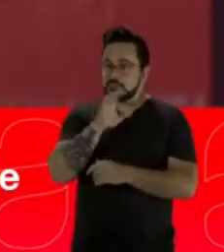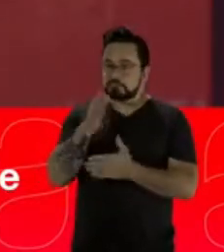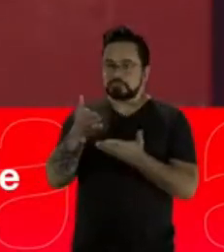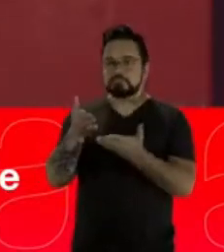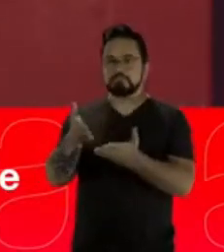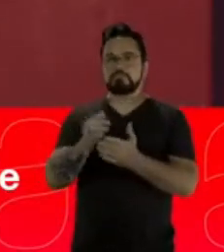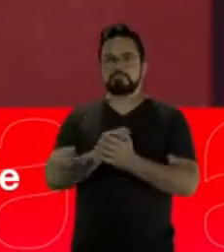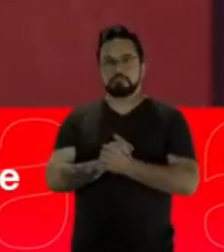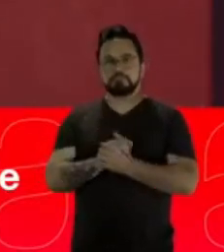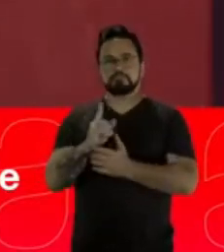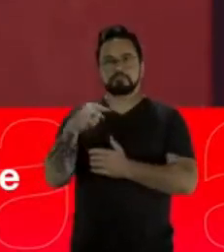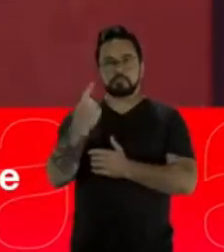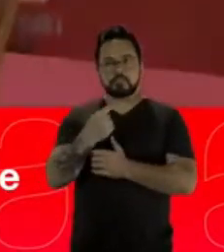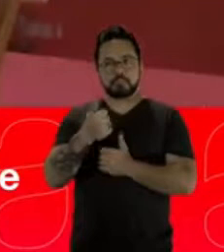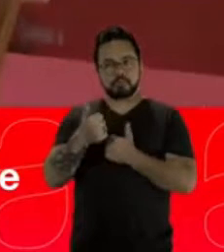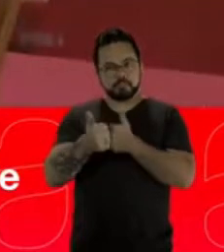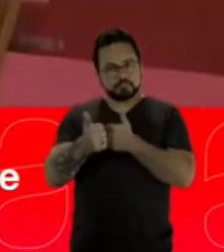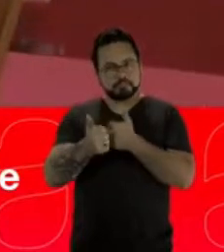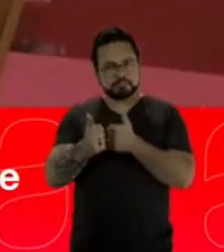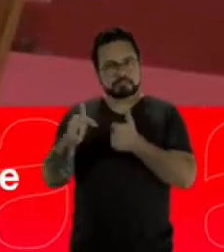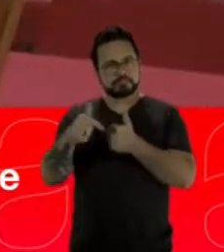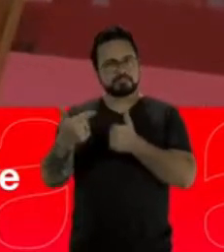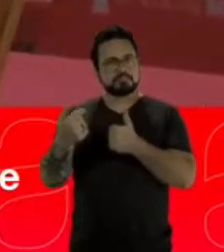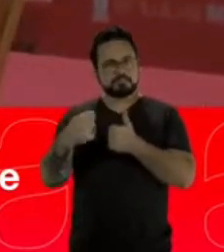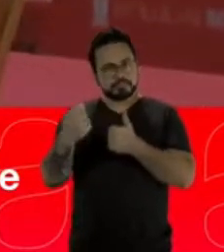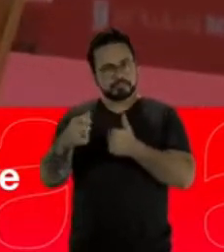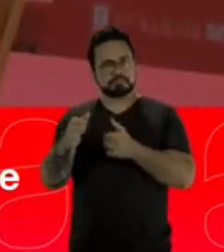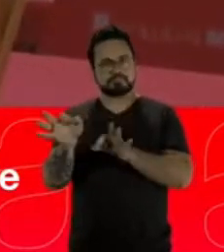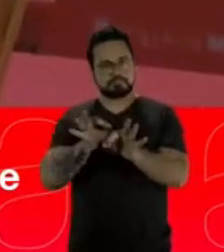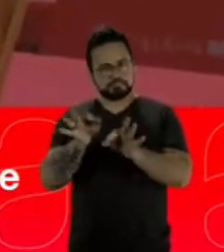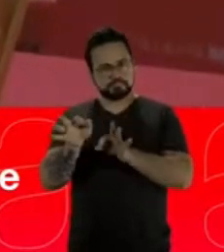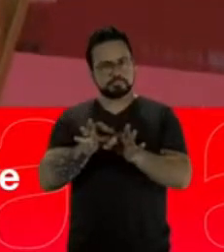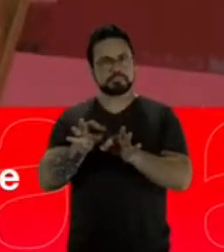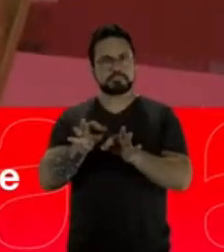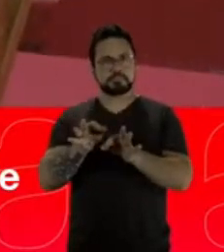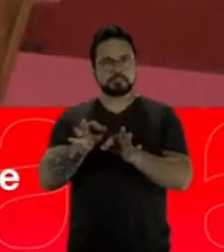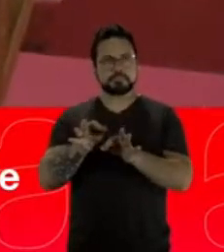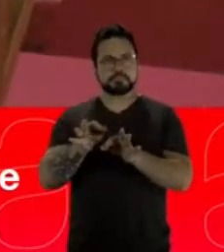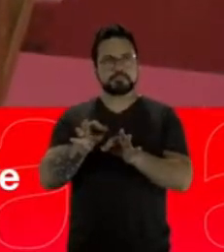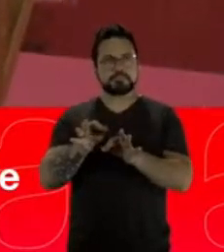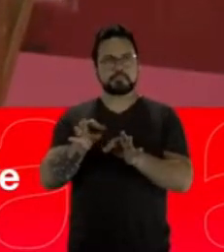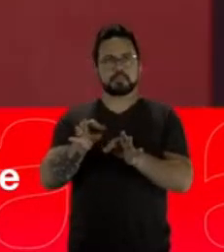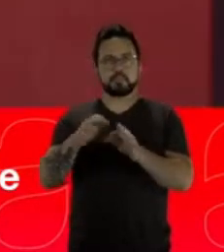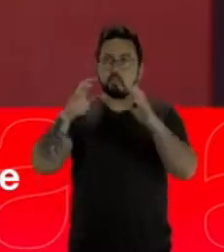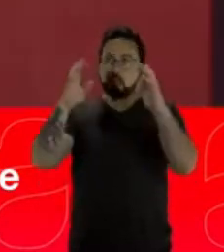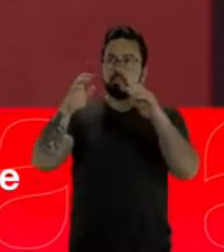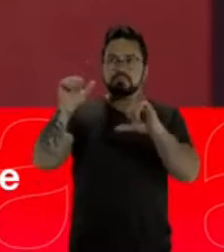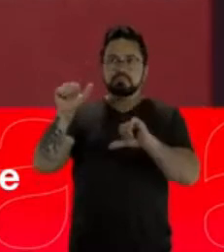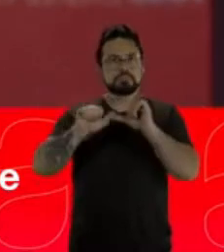mais... A gente está chegando perto de coisas que a gente está tendo que lidar, né? A mudança do clima,